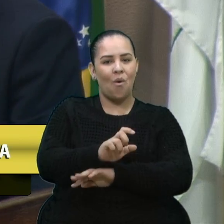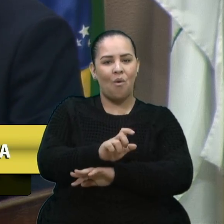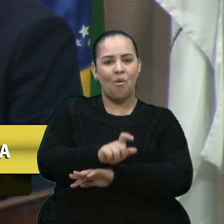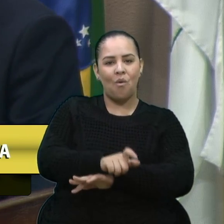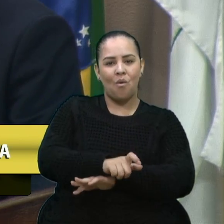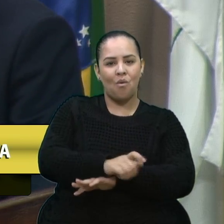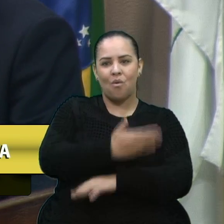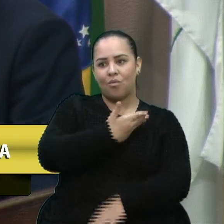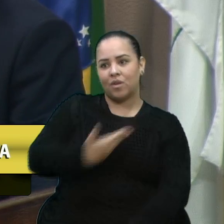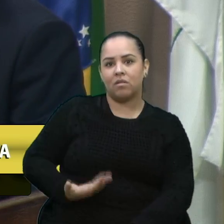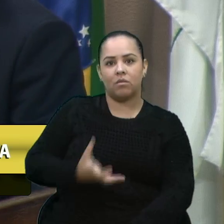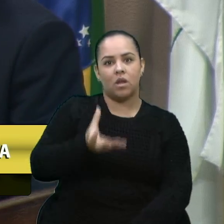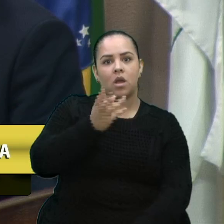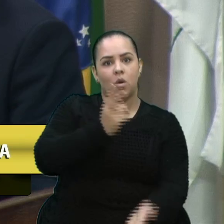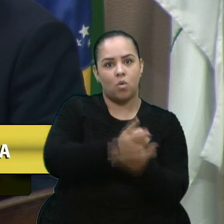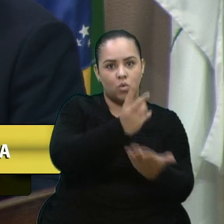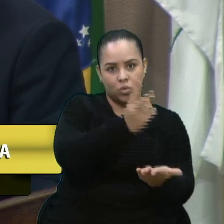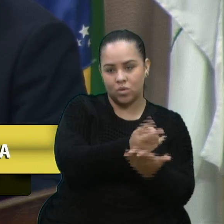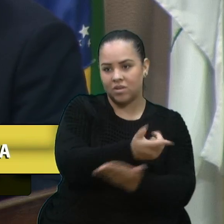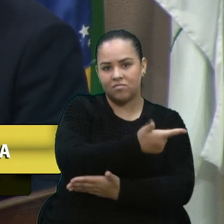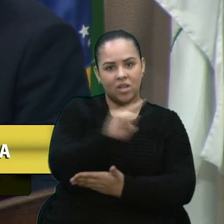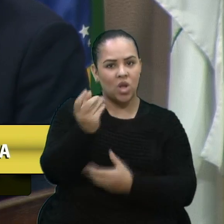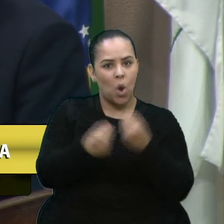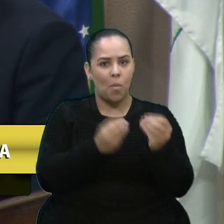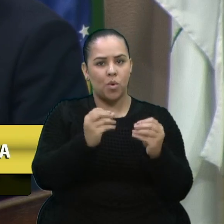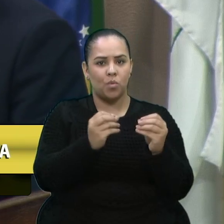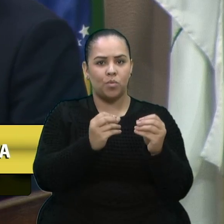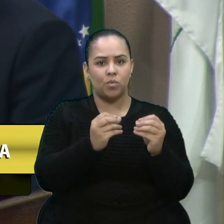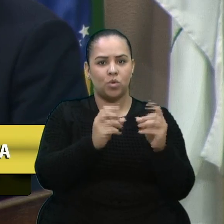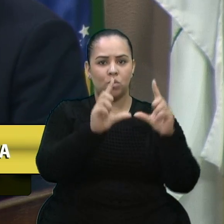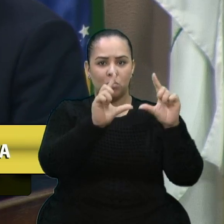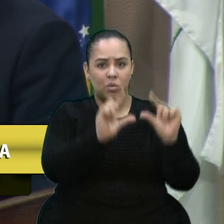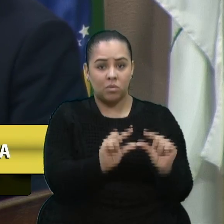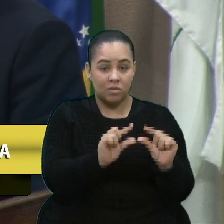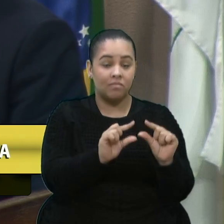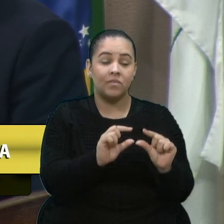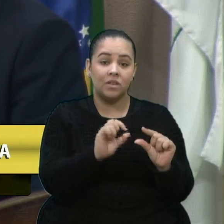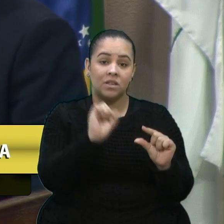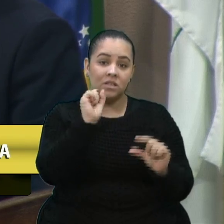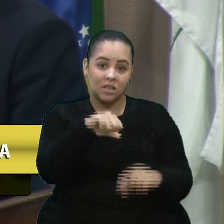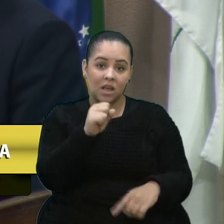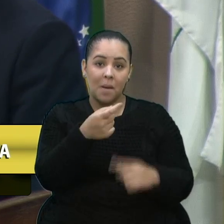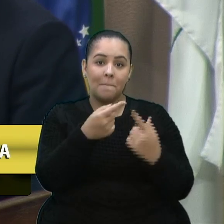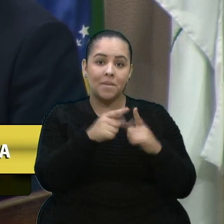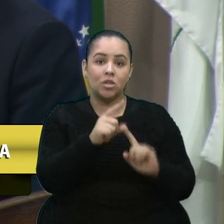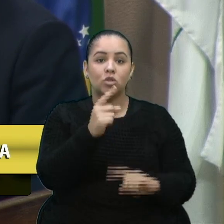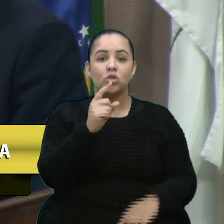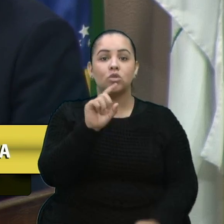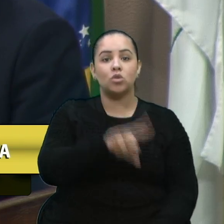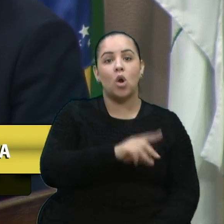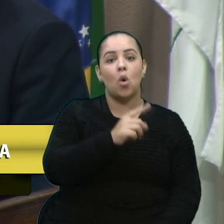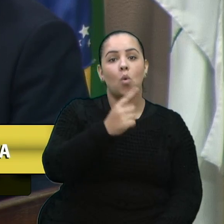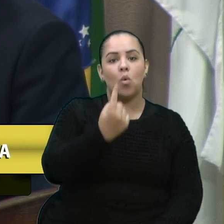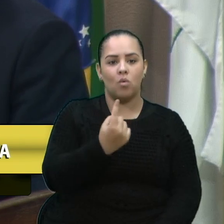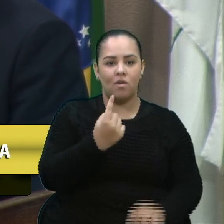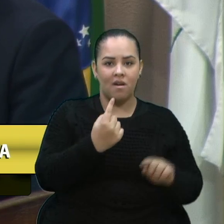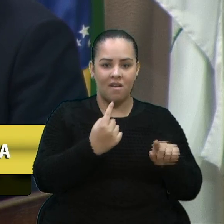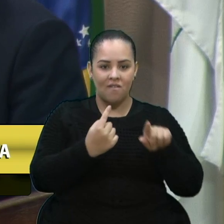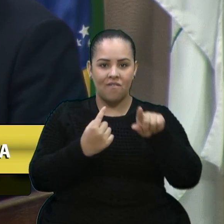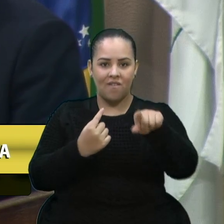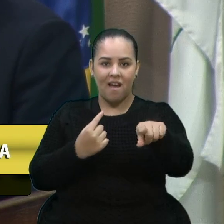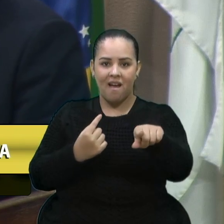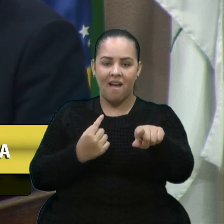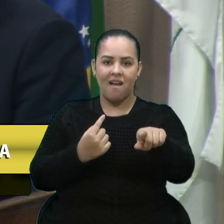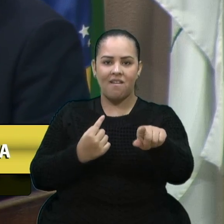esses valores e não tiver como baixar, então que cobre, sim, mas apenas em um sentido. E não que a gente pague para